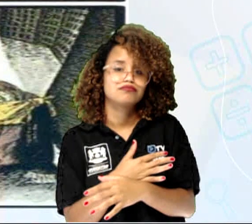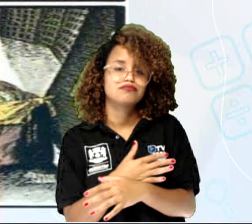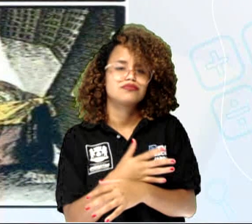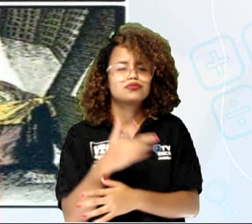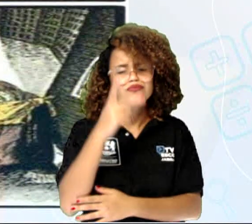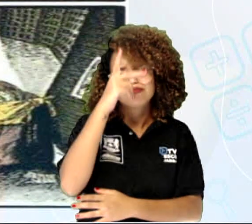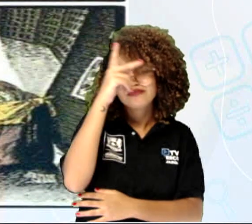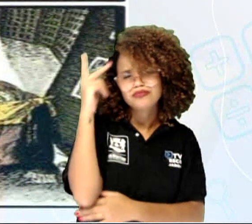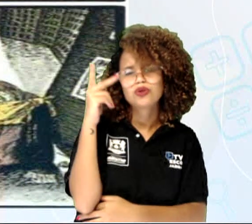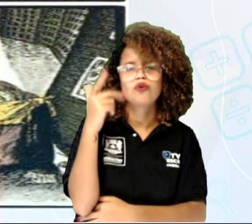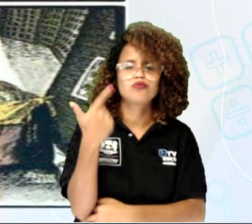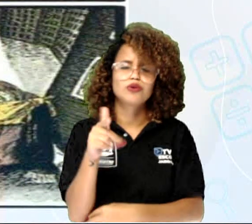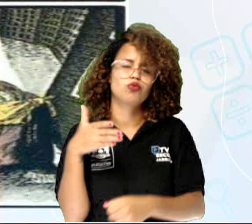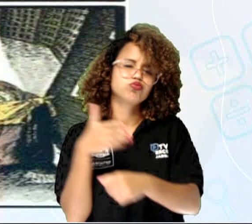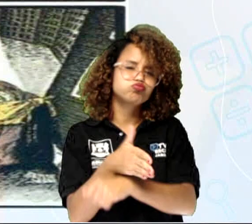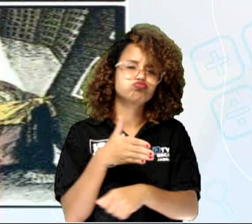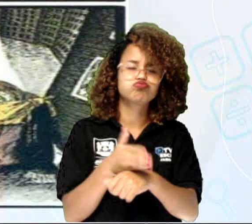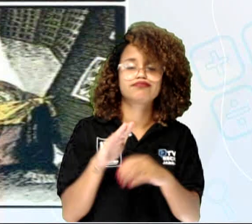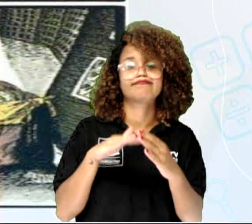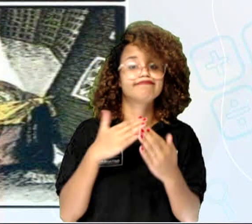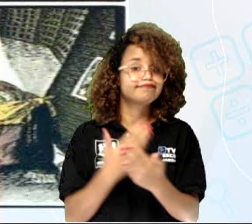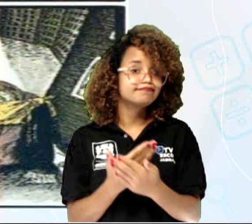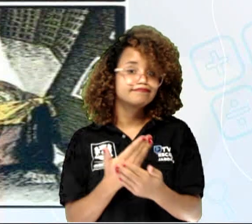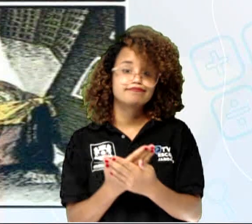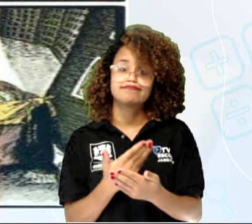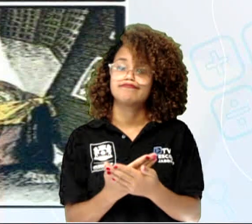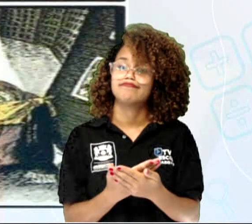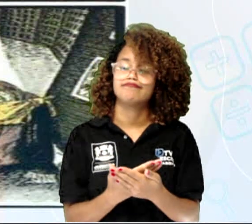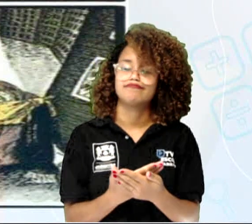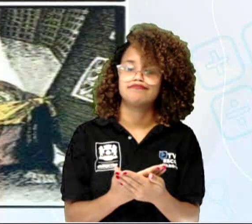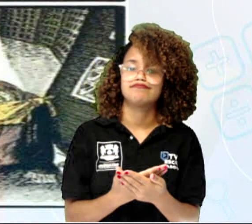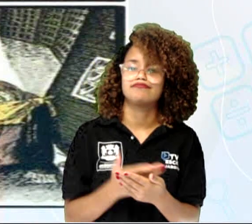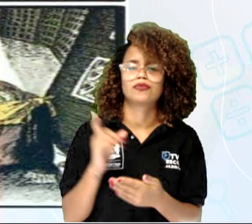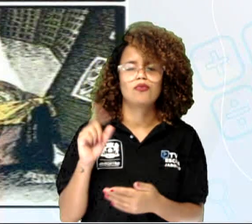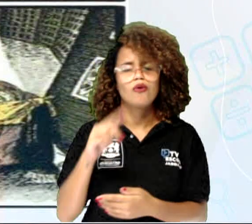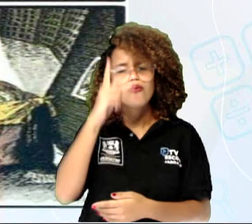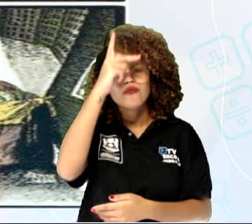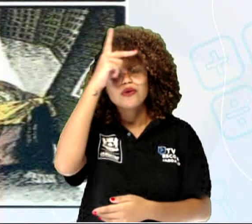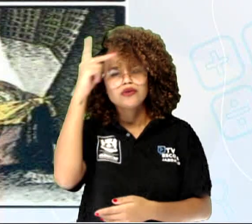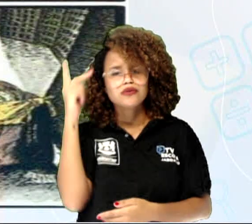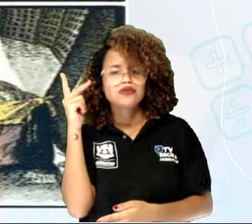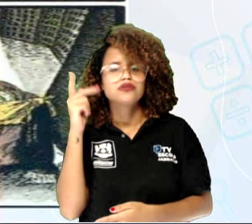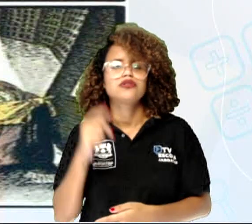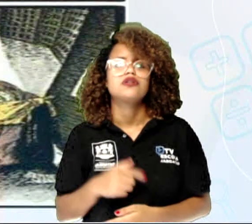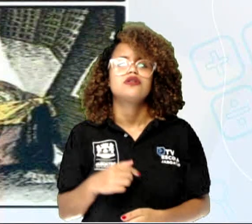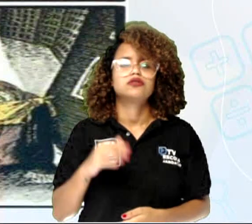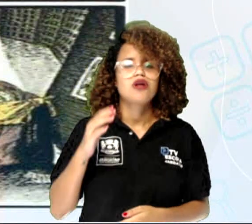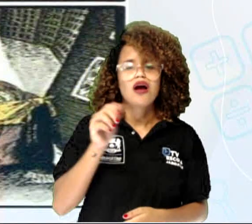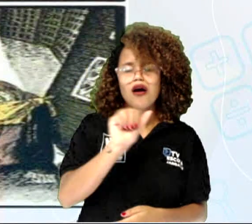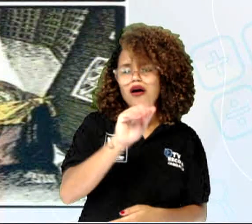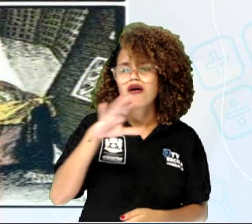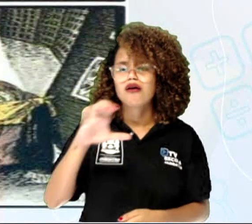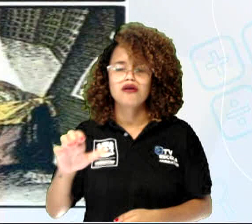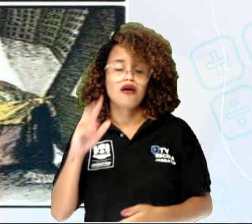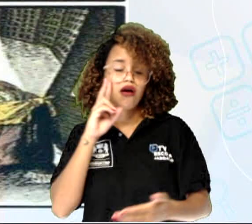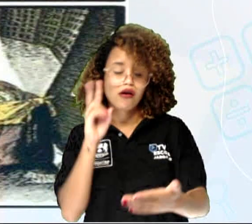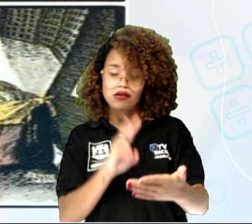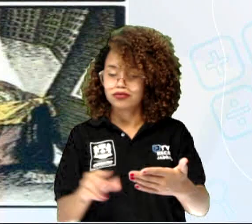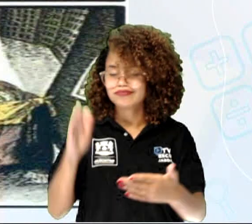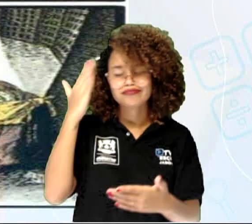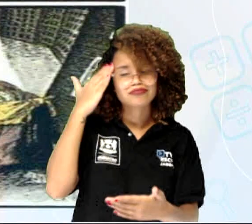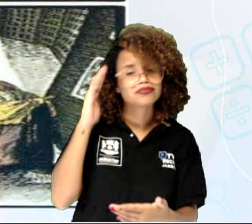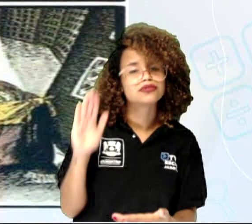não tiveram acesso à escolaridade, no geral são pessoas semi-analfabetas